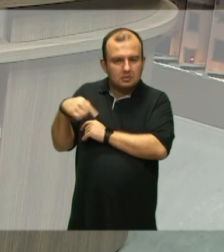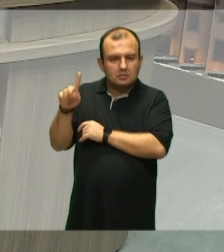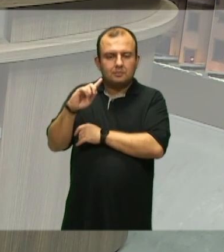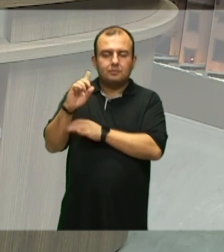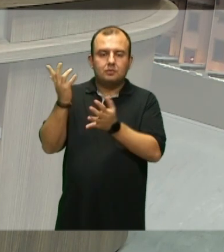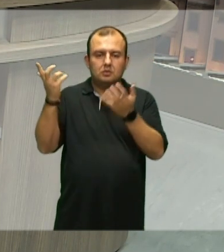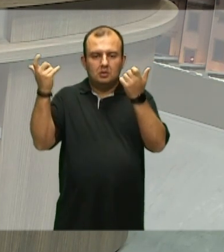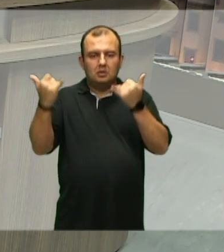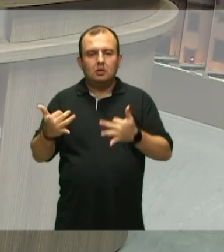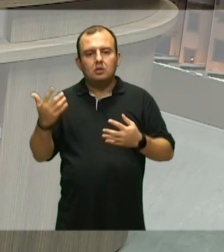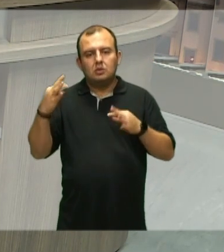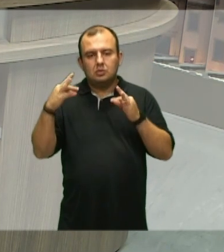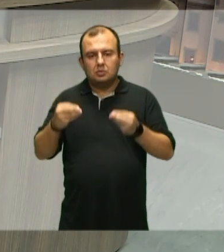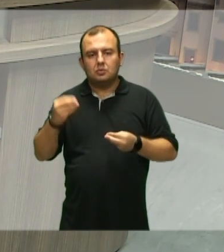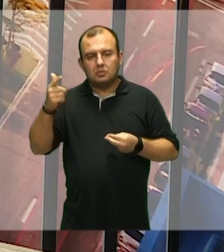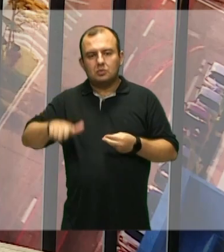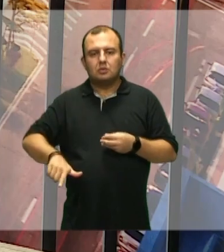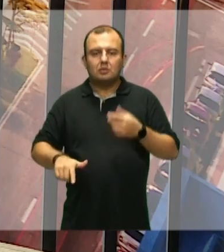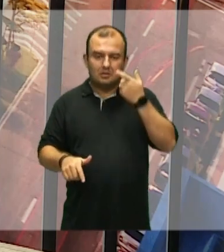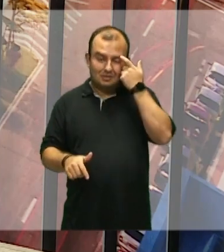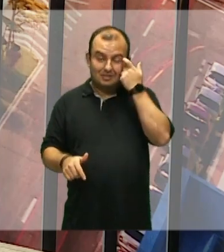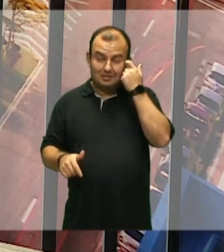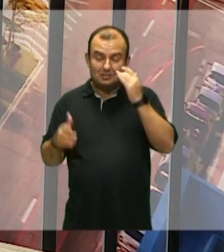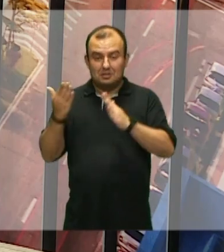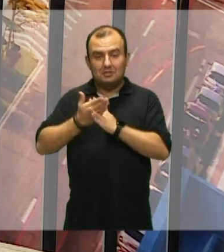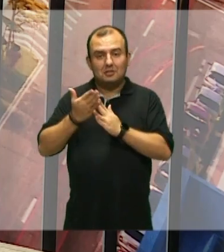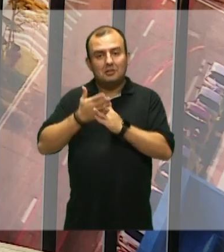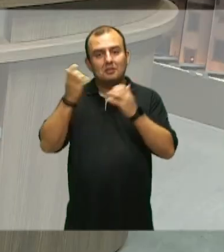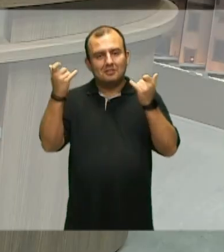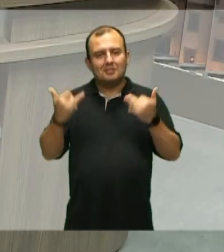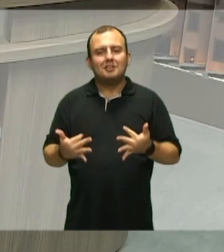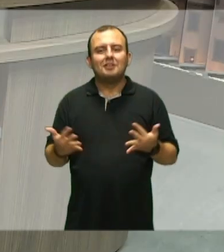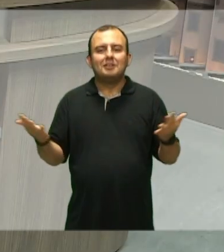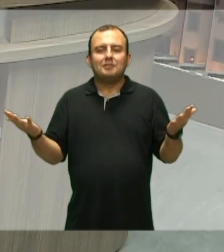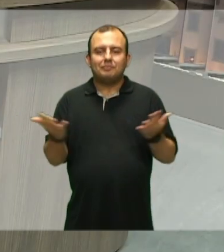Agora você vai ter que falar tudo de novo, porque ela me falou durante o intervalo. Não tem problema.